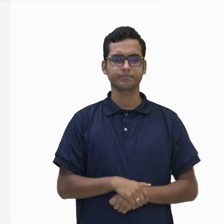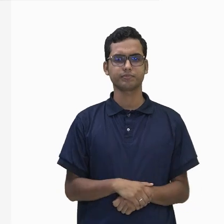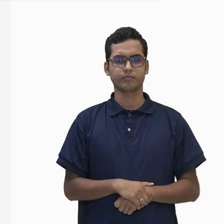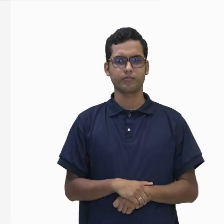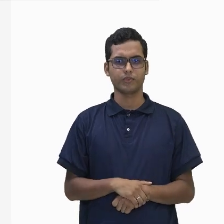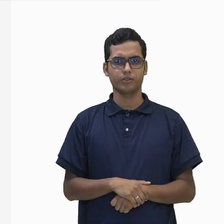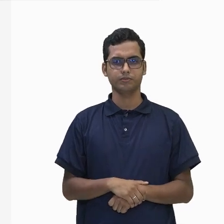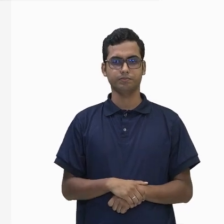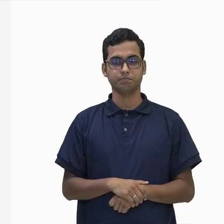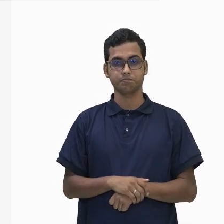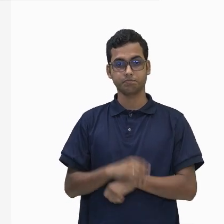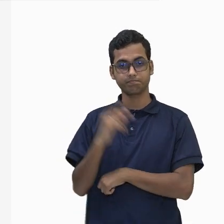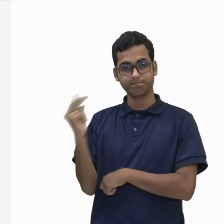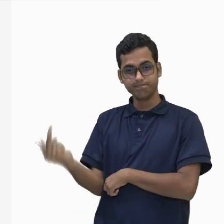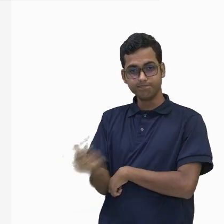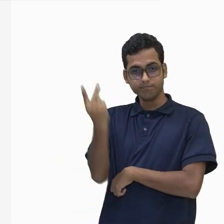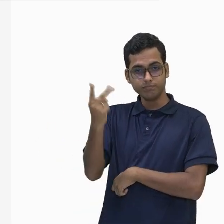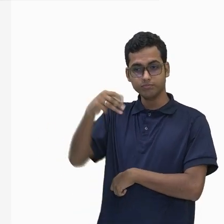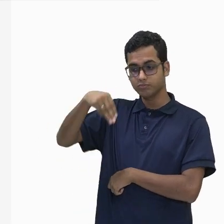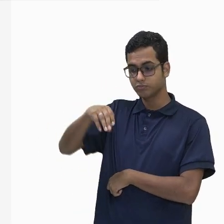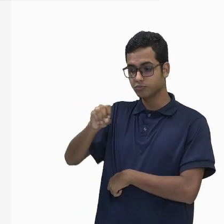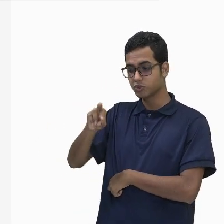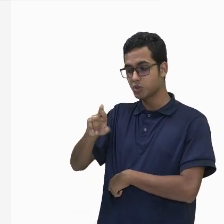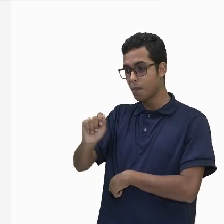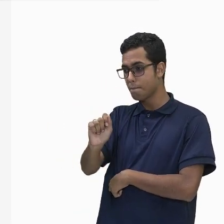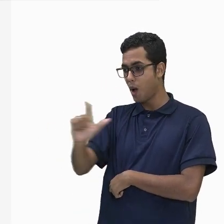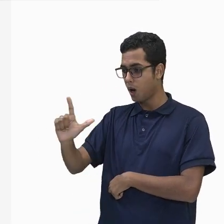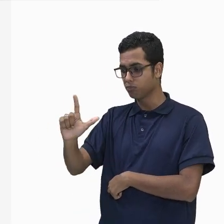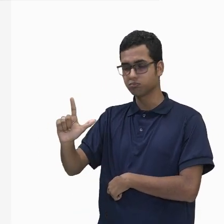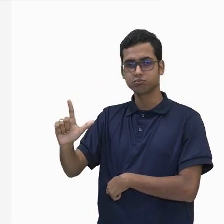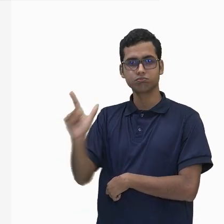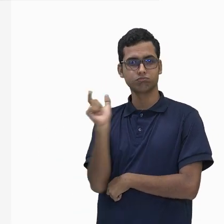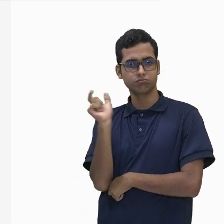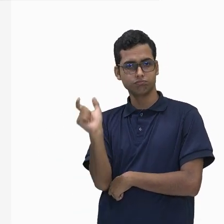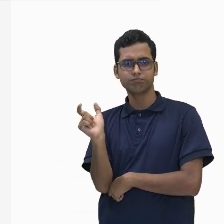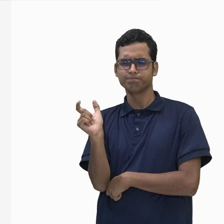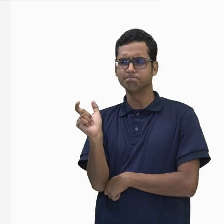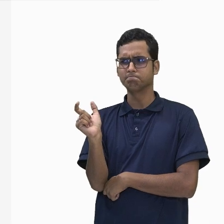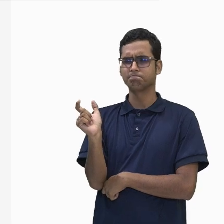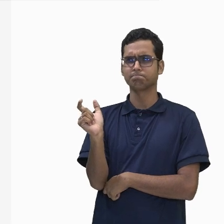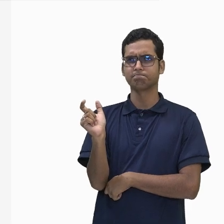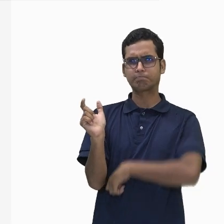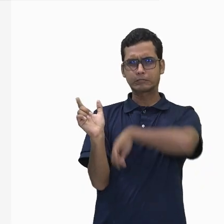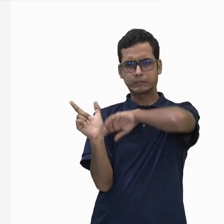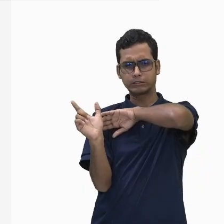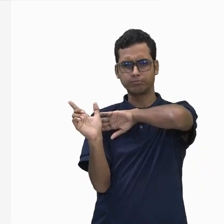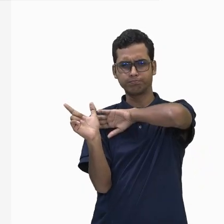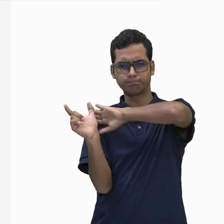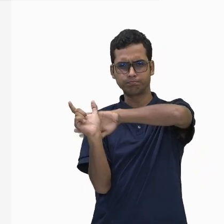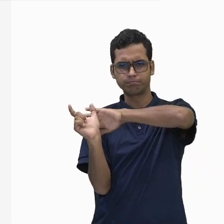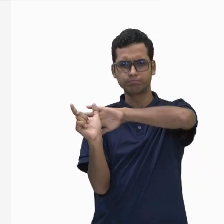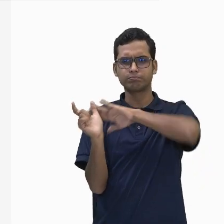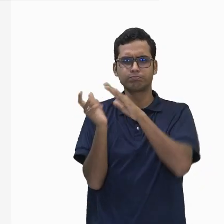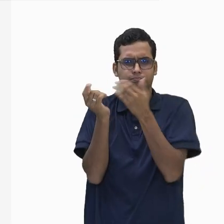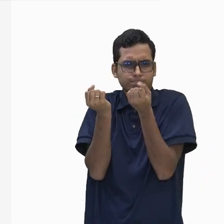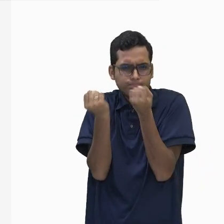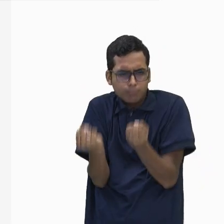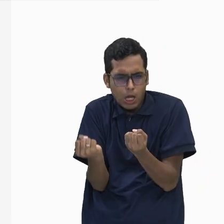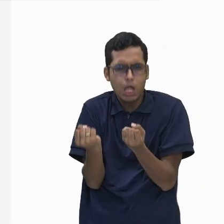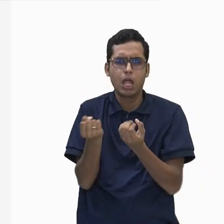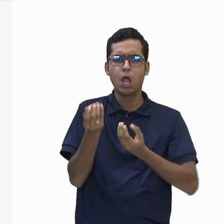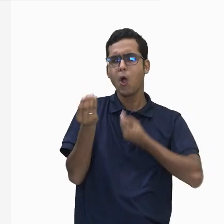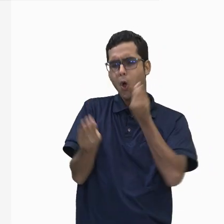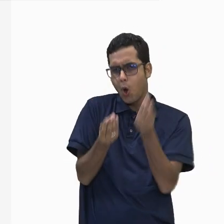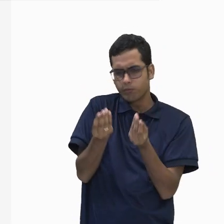os valores morais, gente, isso é pesado até, né? Os valores morais são